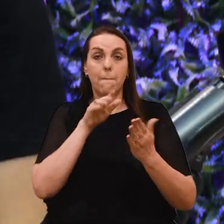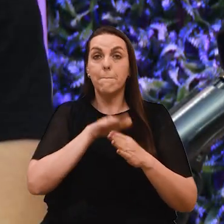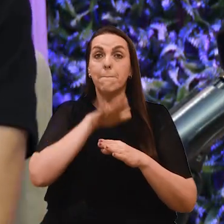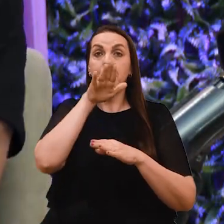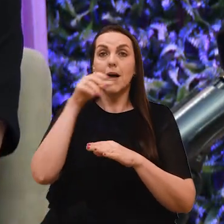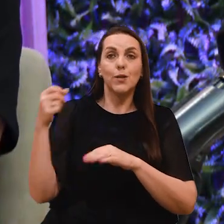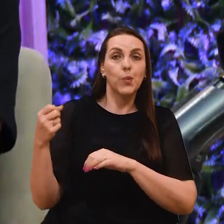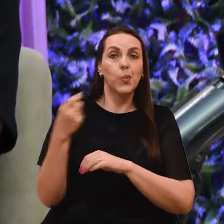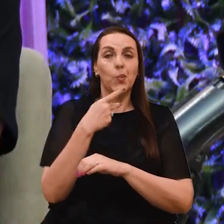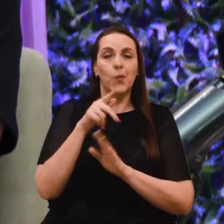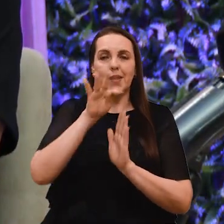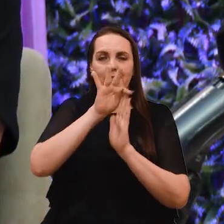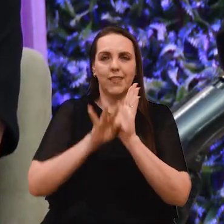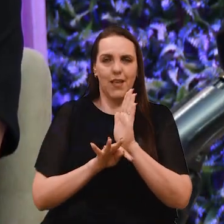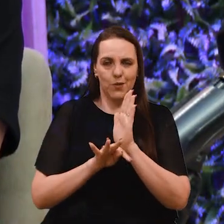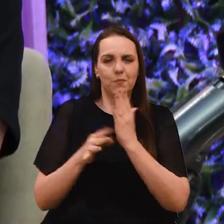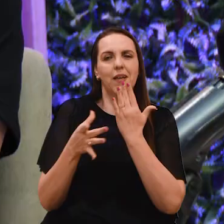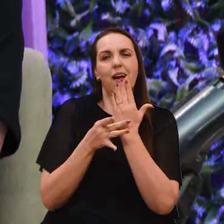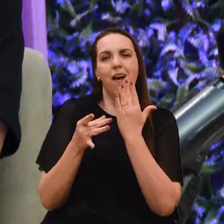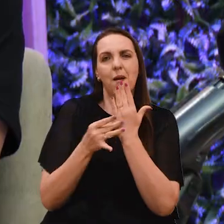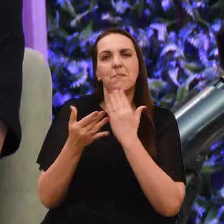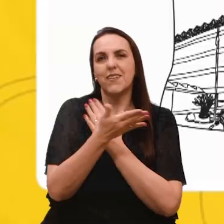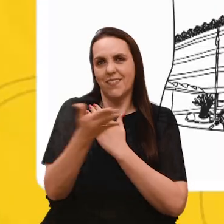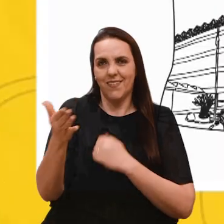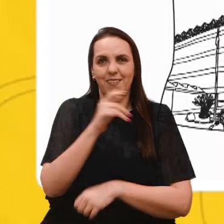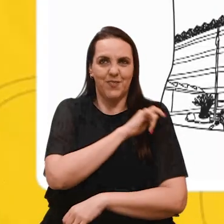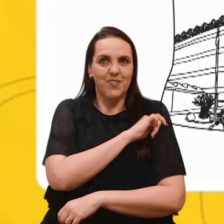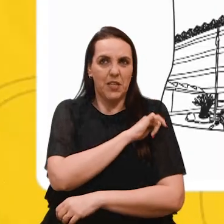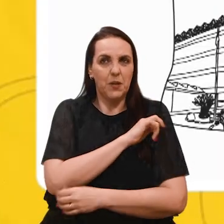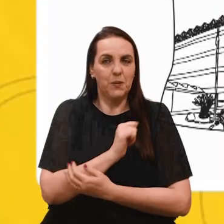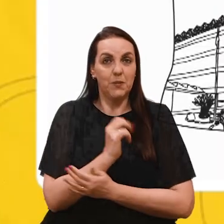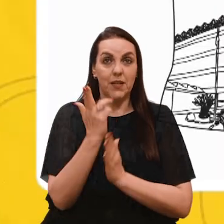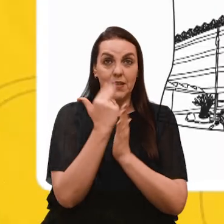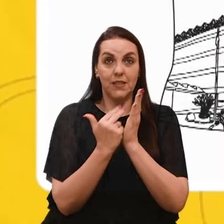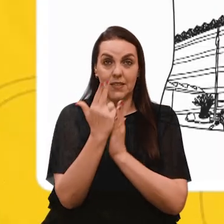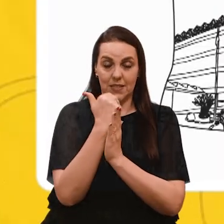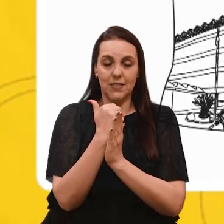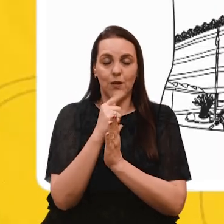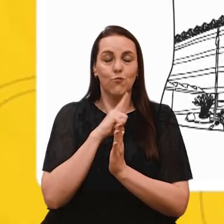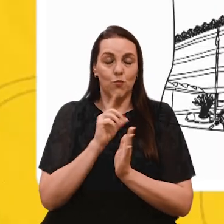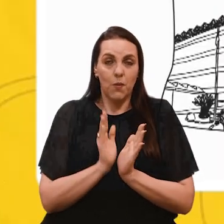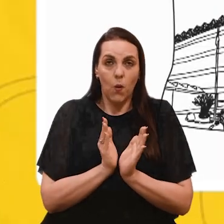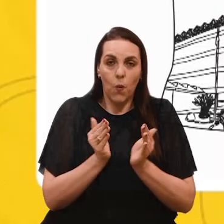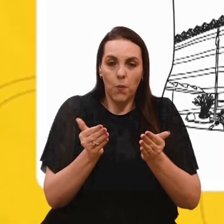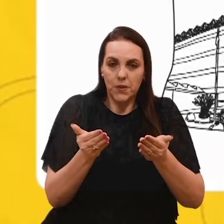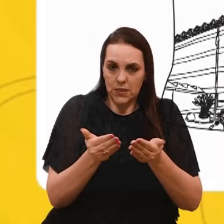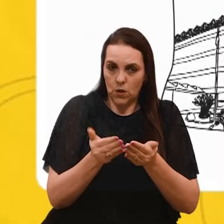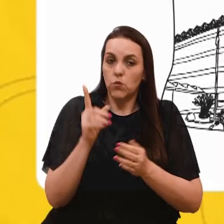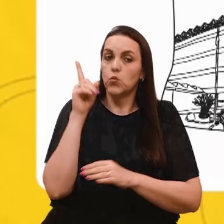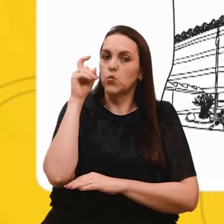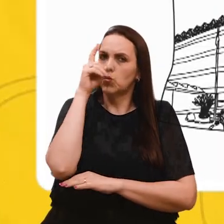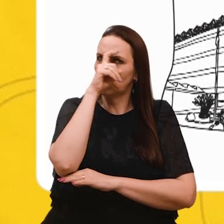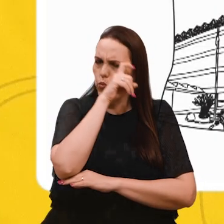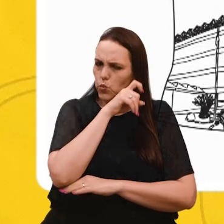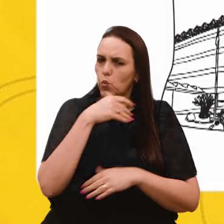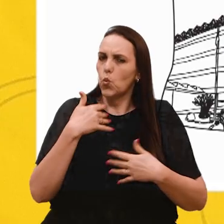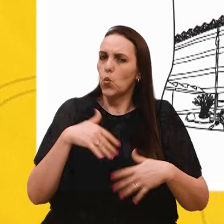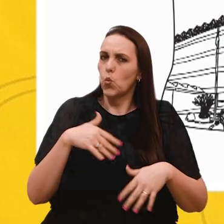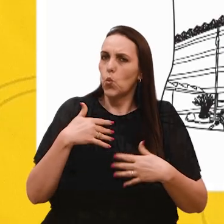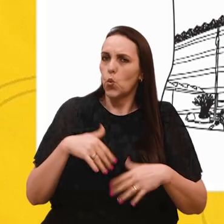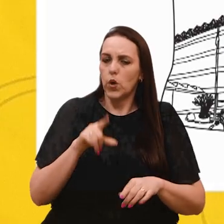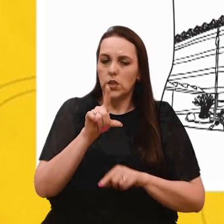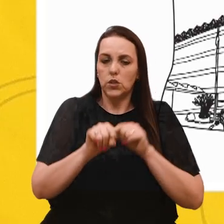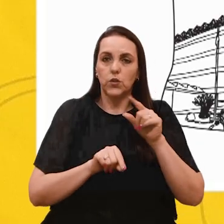são habilidades. E esse desenho, a gente tinha uma comissão, foi bem difícil também escolher, porque tinha